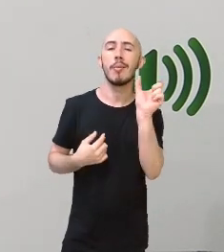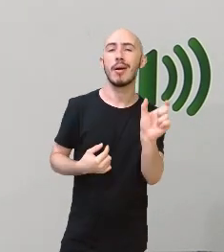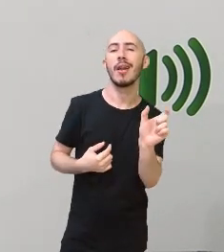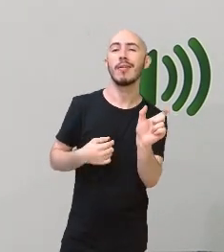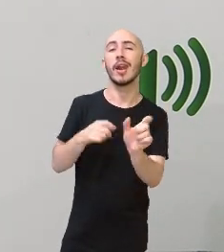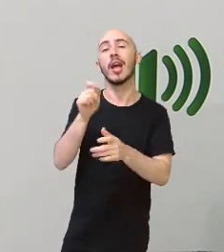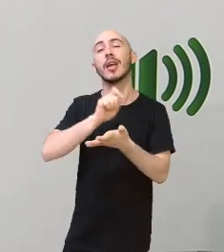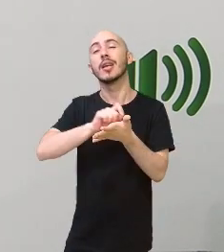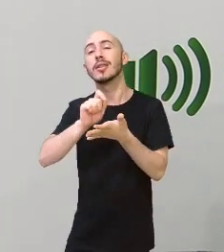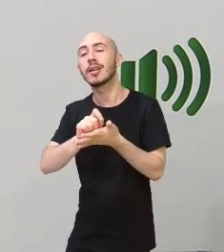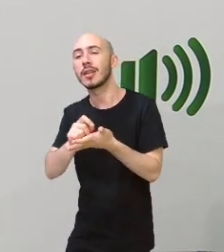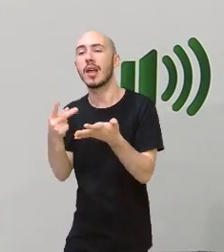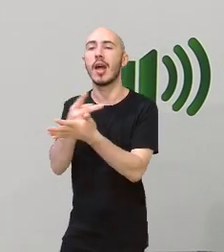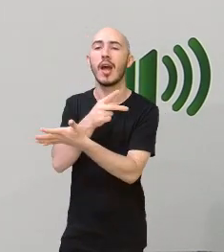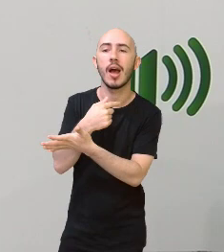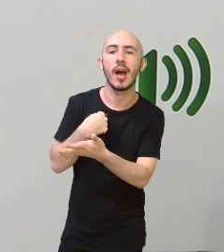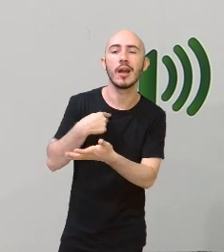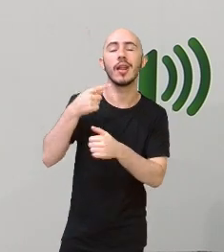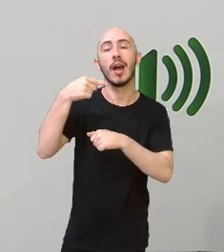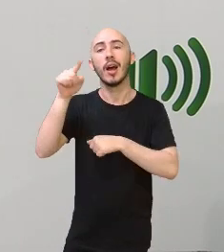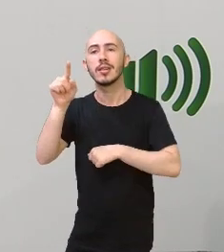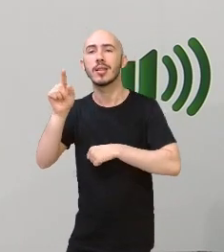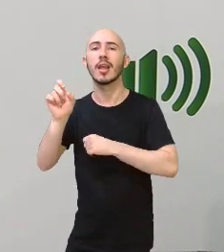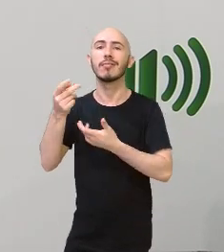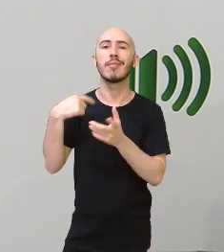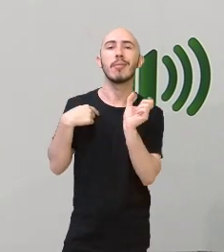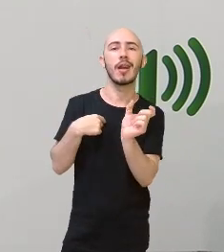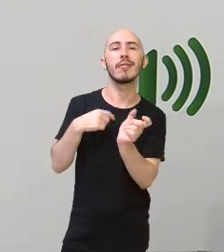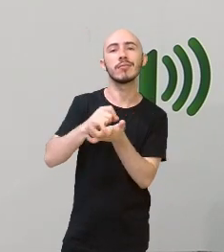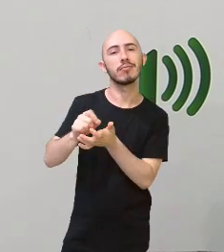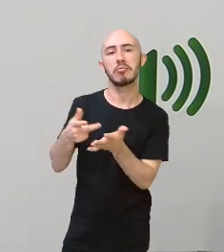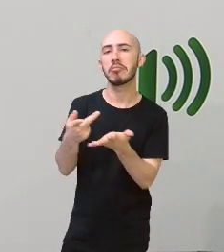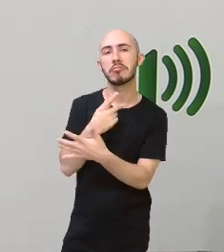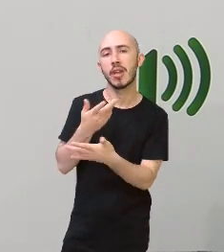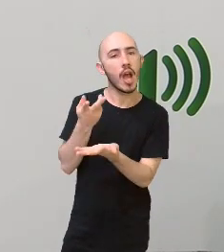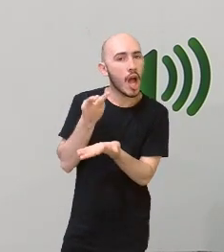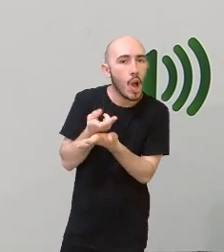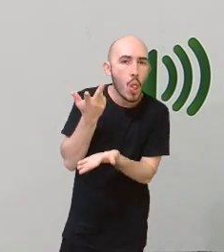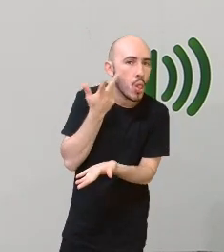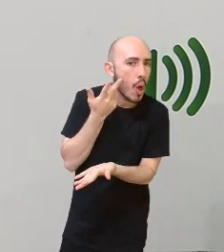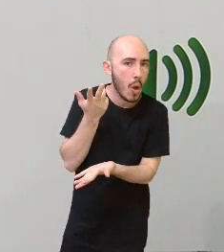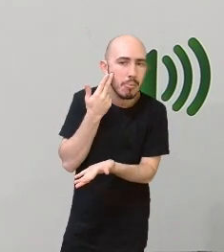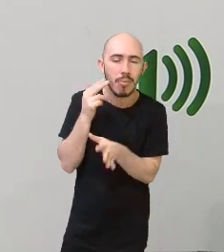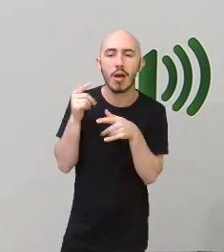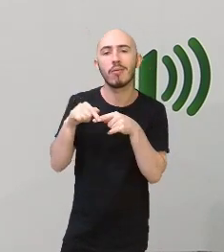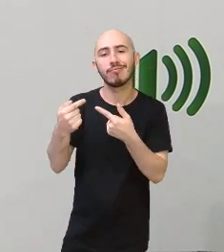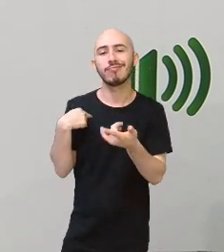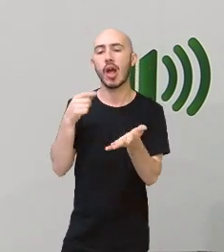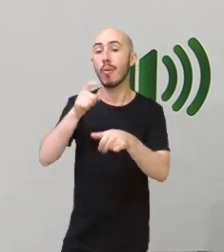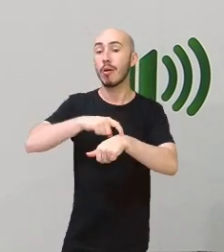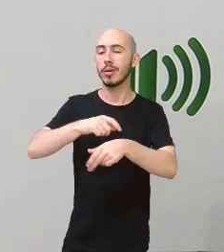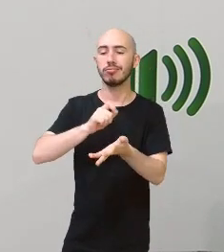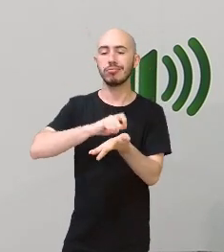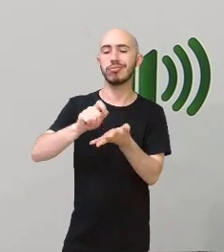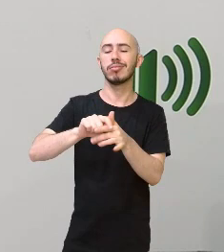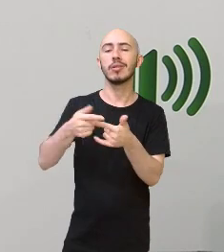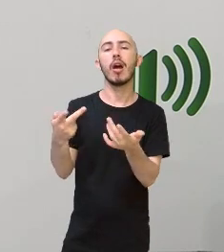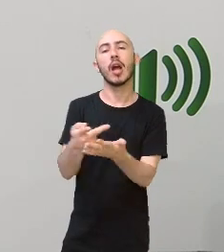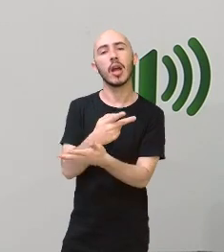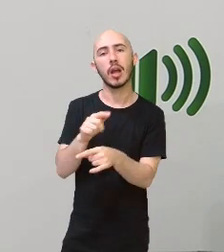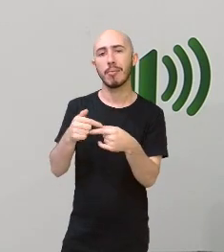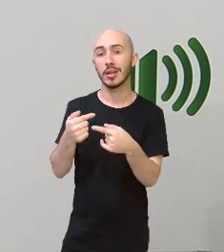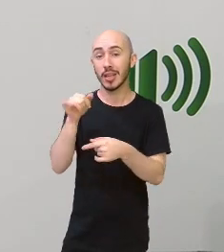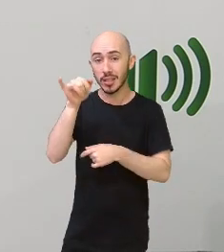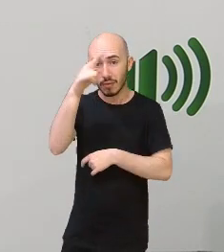errado, essa palavra está escrita de forma errada. Porque acontece, às vezes você vai escrever e comete deslizes. Se você